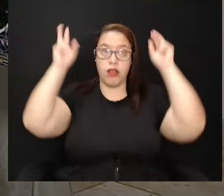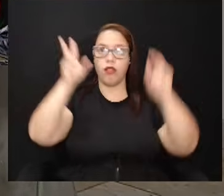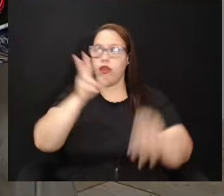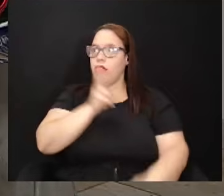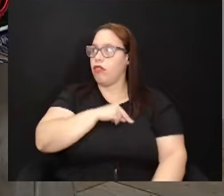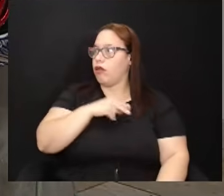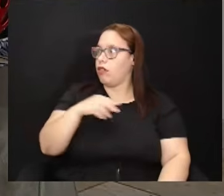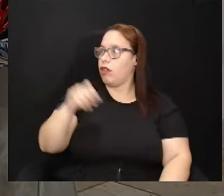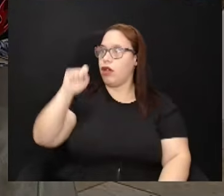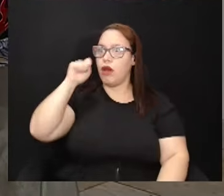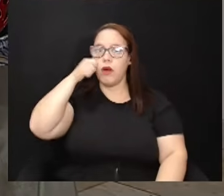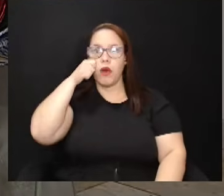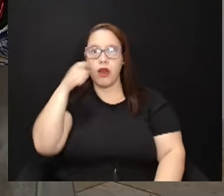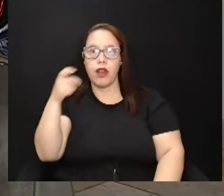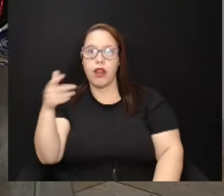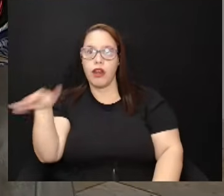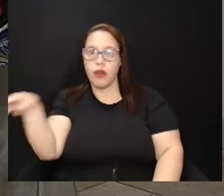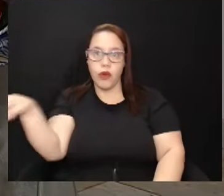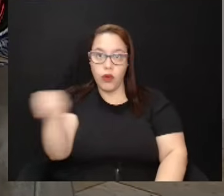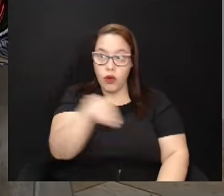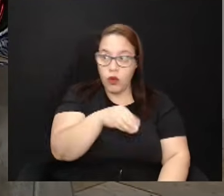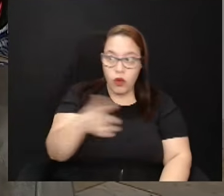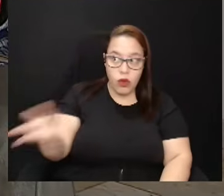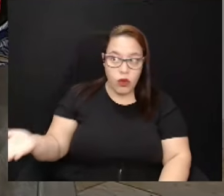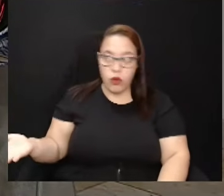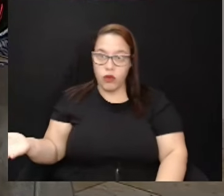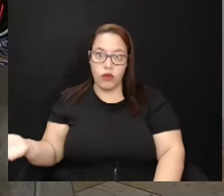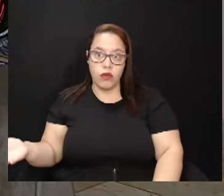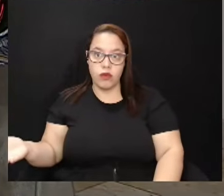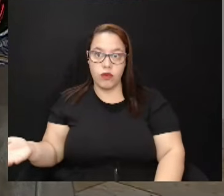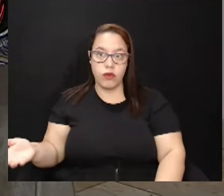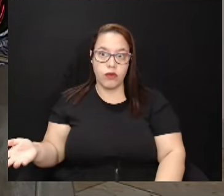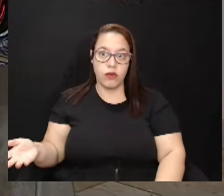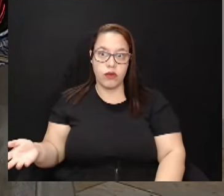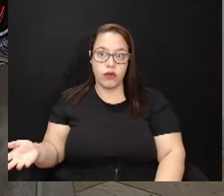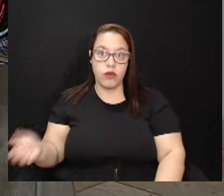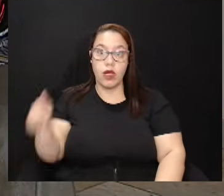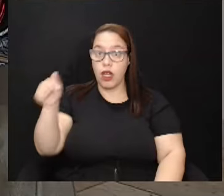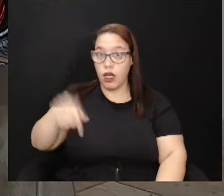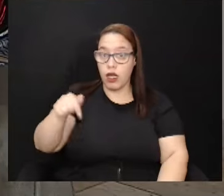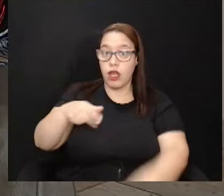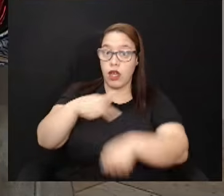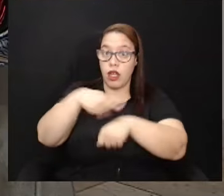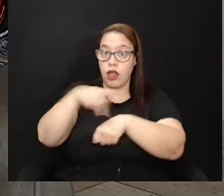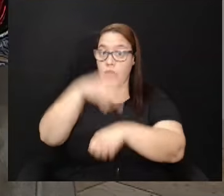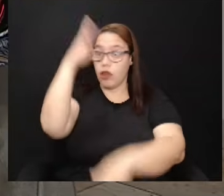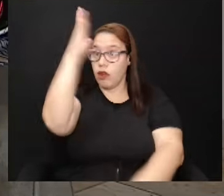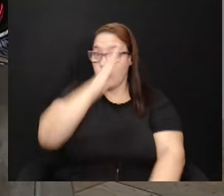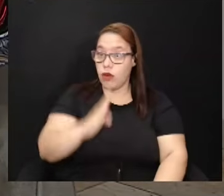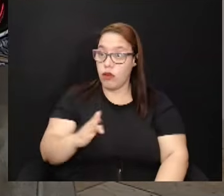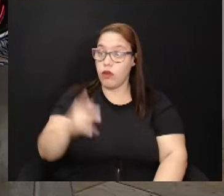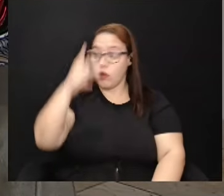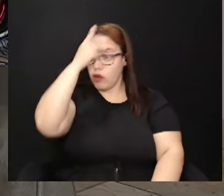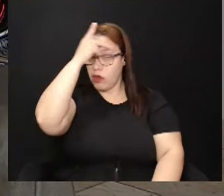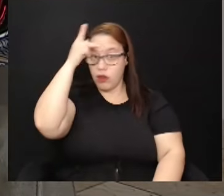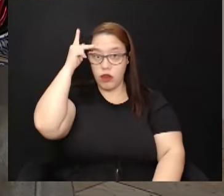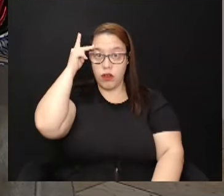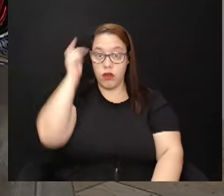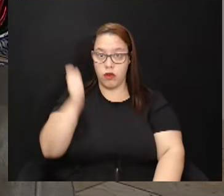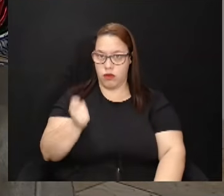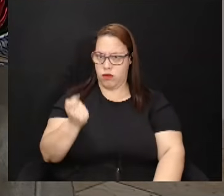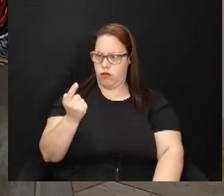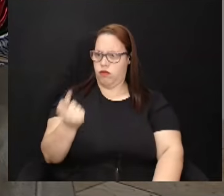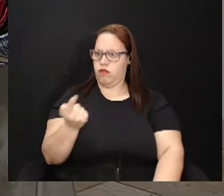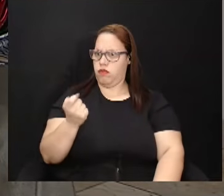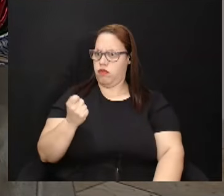vem aqui. Sim, pô, aqui mesmo no Brasil, pessoas estranharam, passando